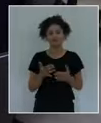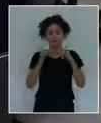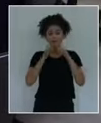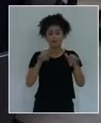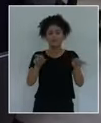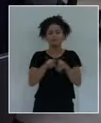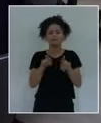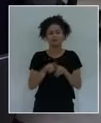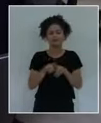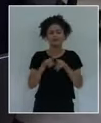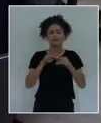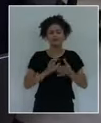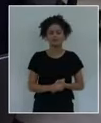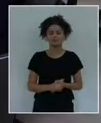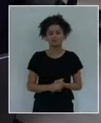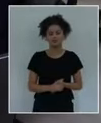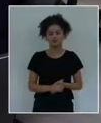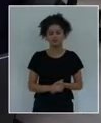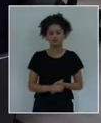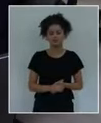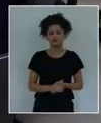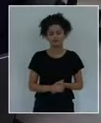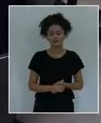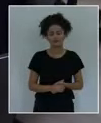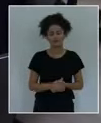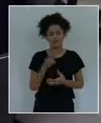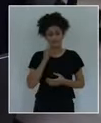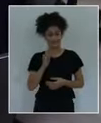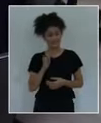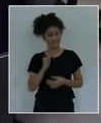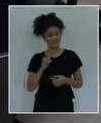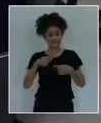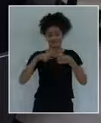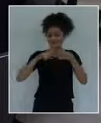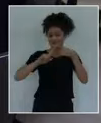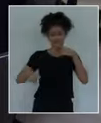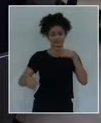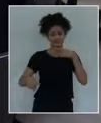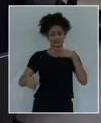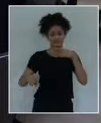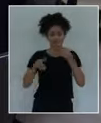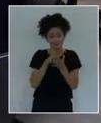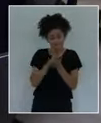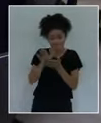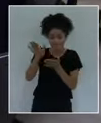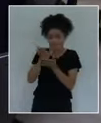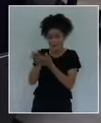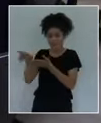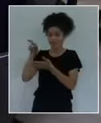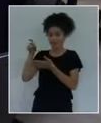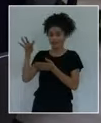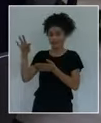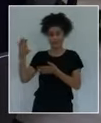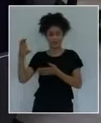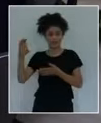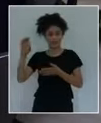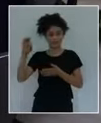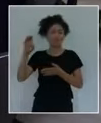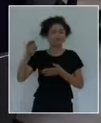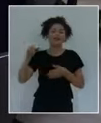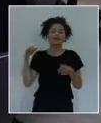Cientifico-lhe ainda que o descumprimento da remessa dos documentos listados no prazo de 120